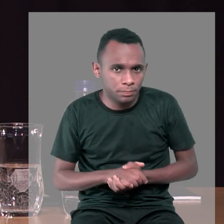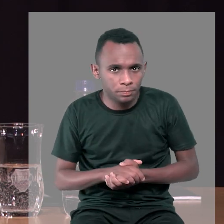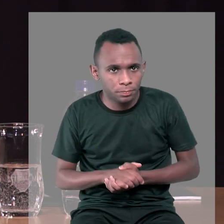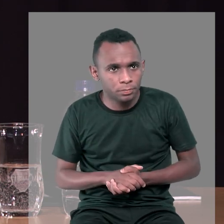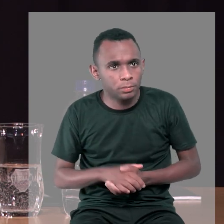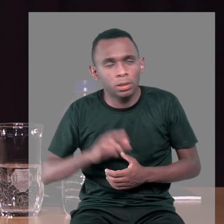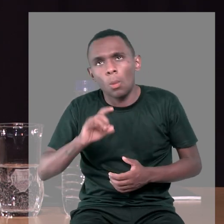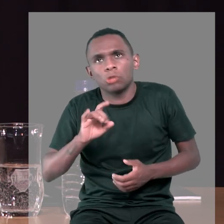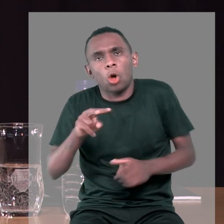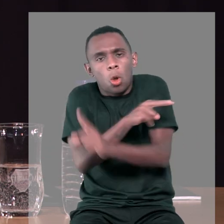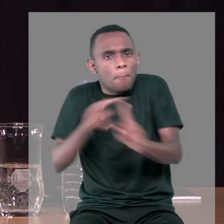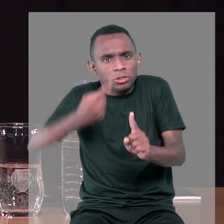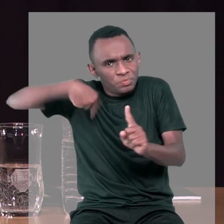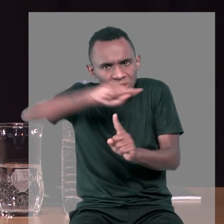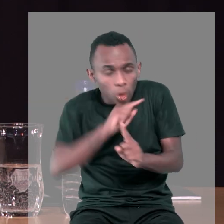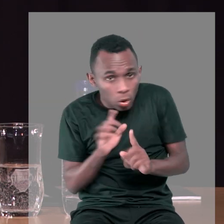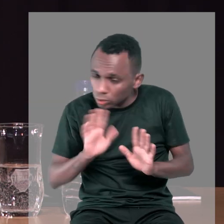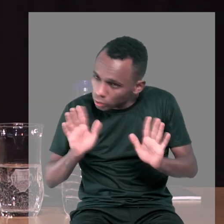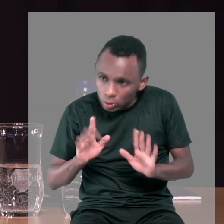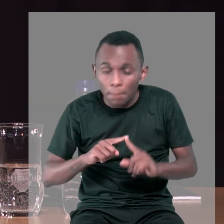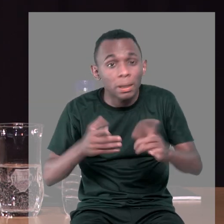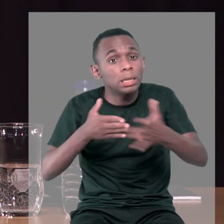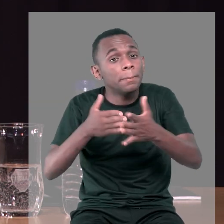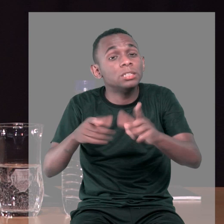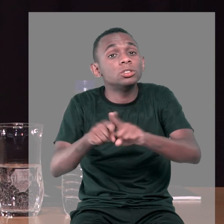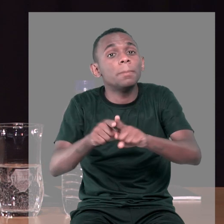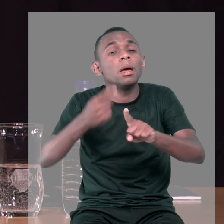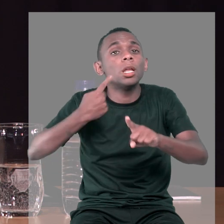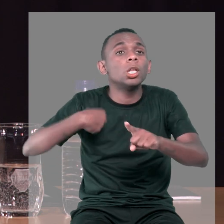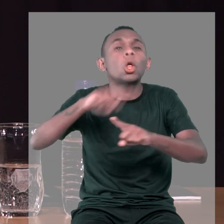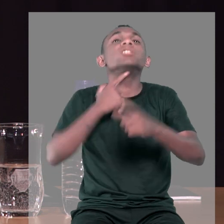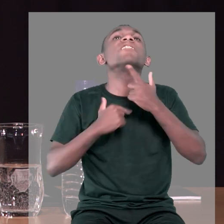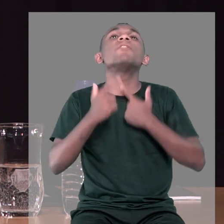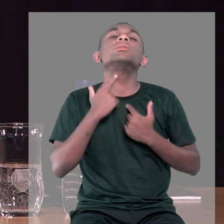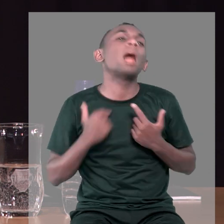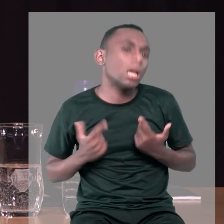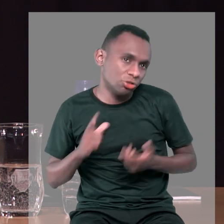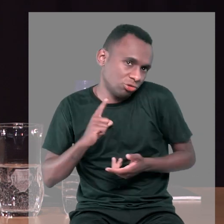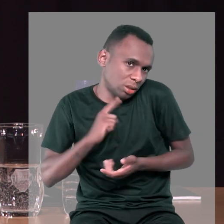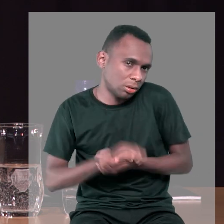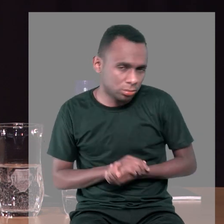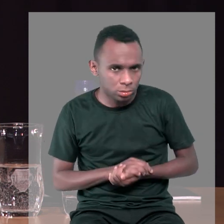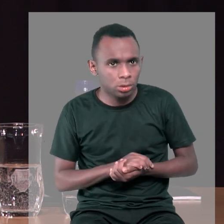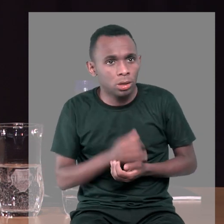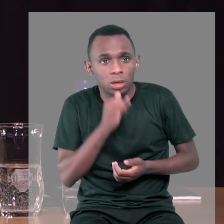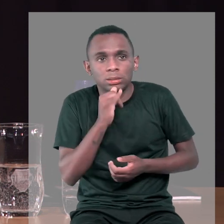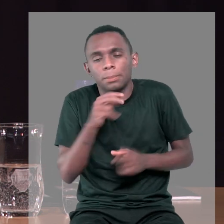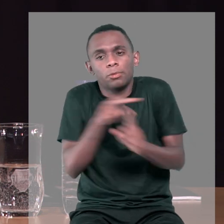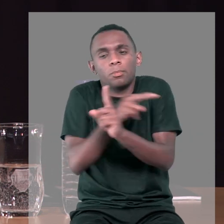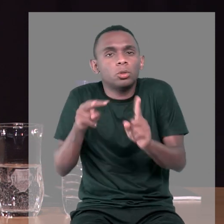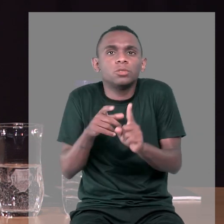não é, dessa estrutura veritativa do passado, da verdade factual, está em questão aí,